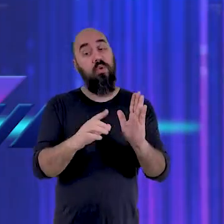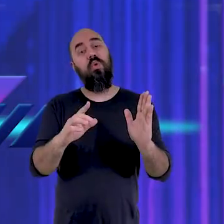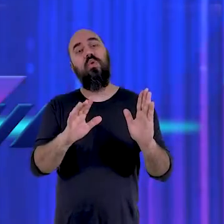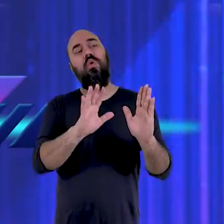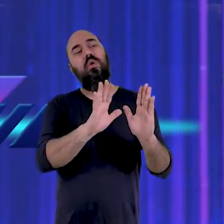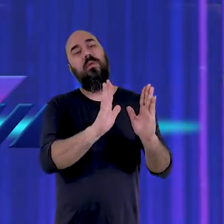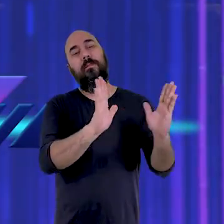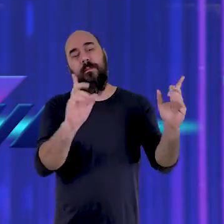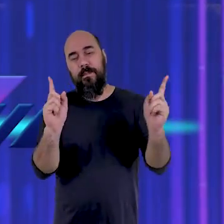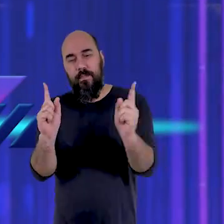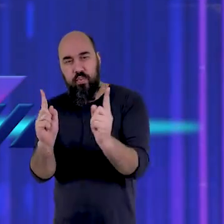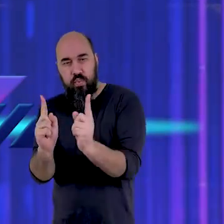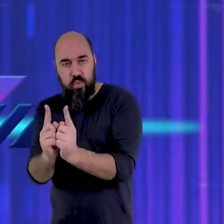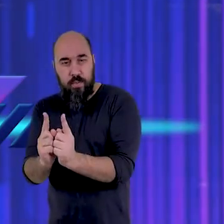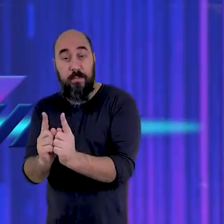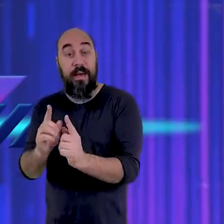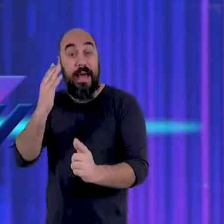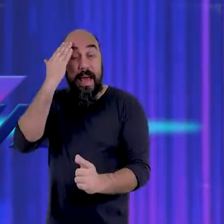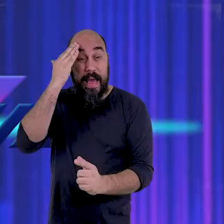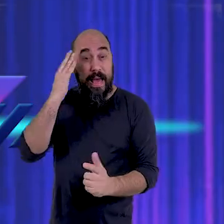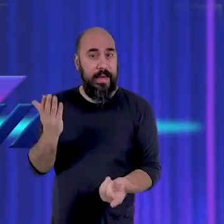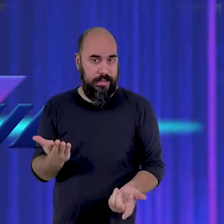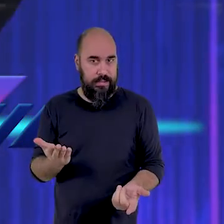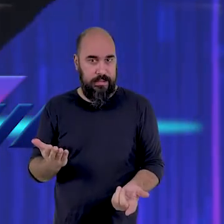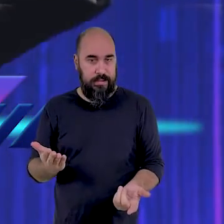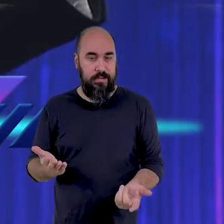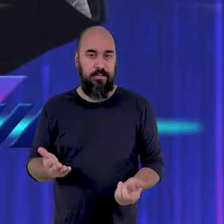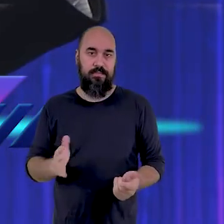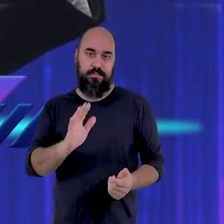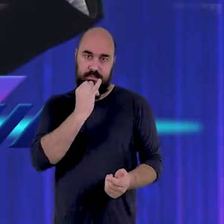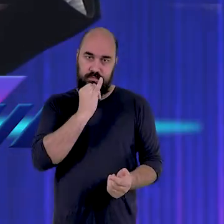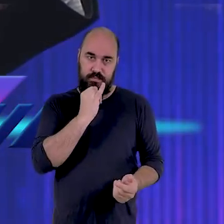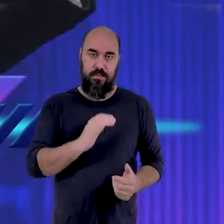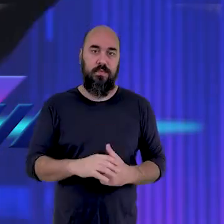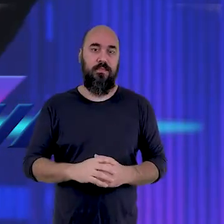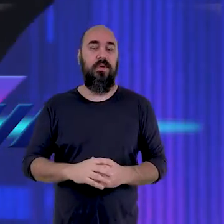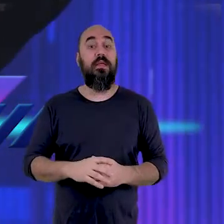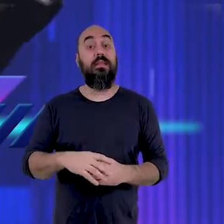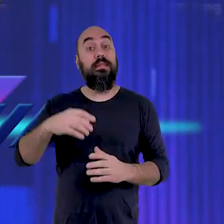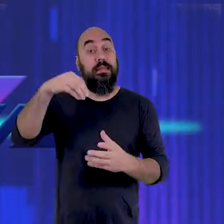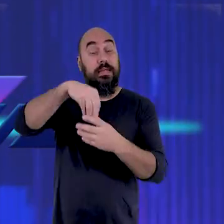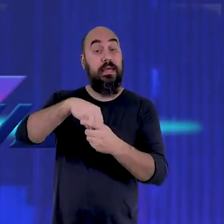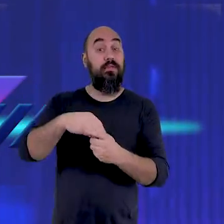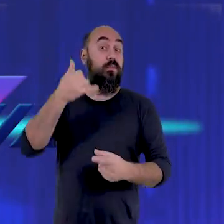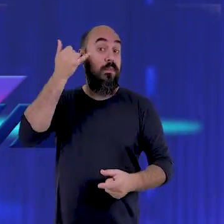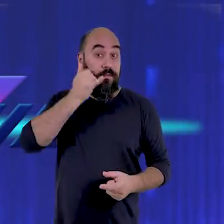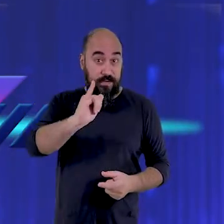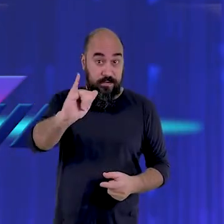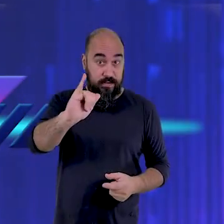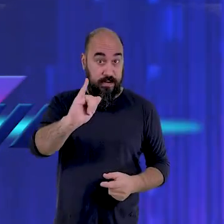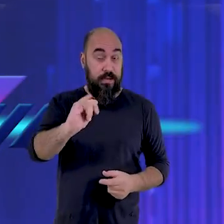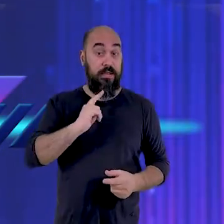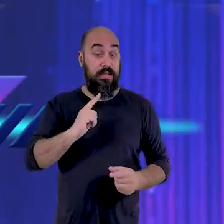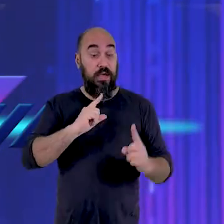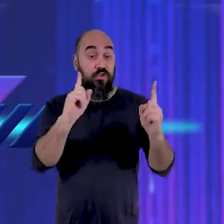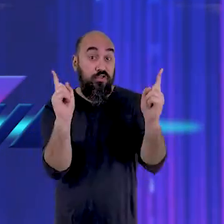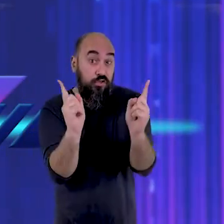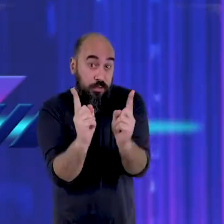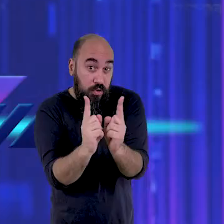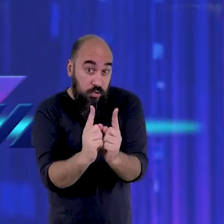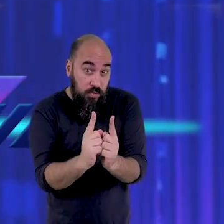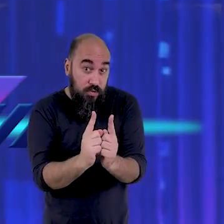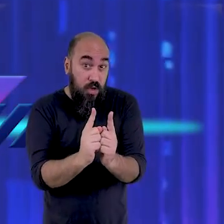essa diminuição do tempo? Quando na profecia os elementos que estão sendo representados, eles são diminuídos,